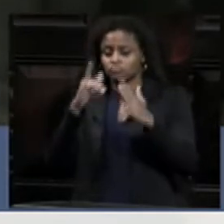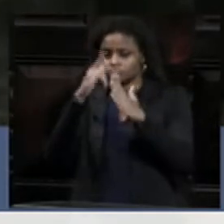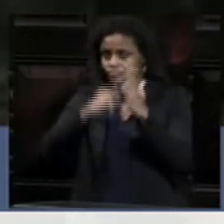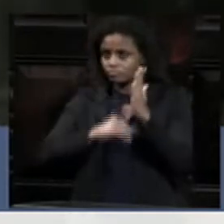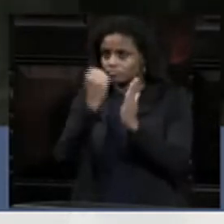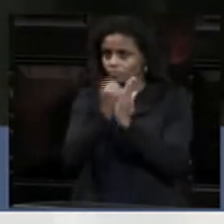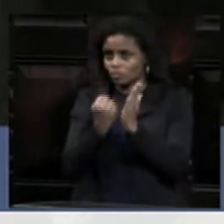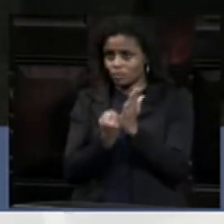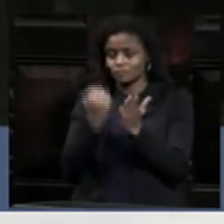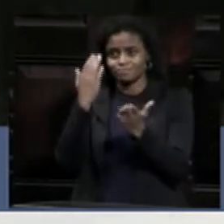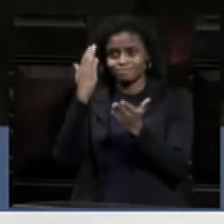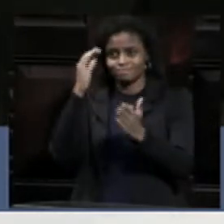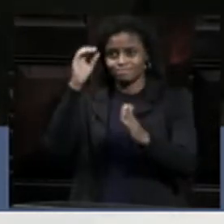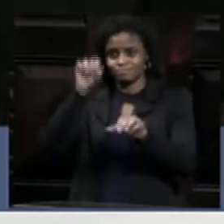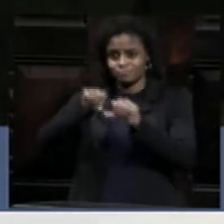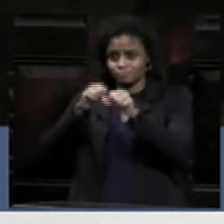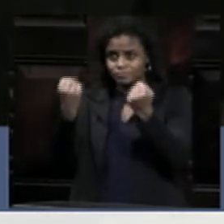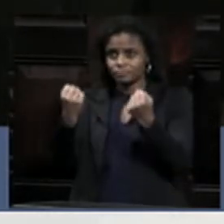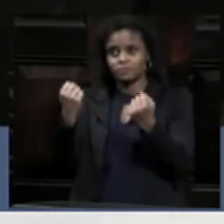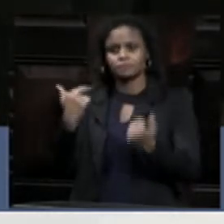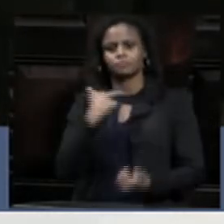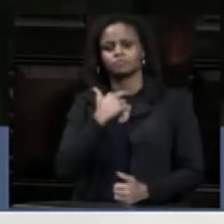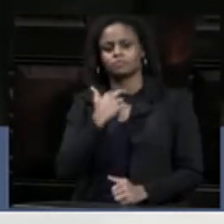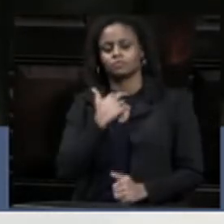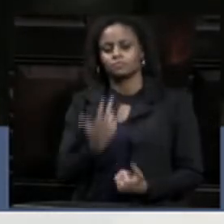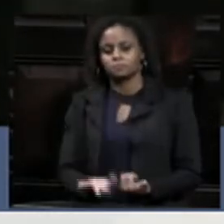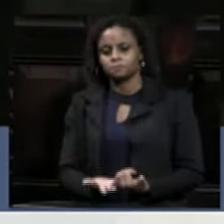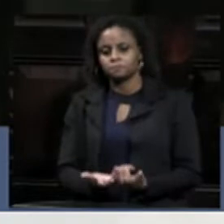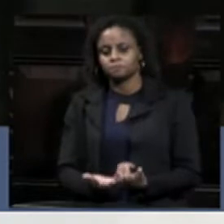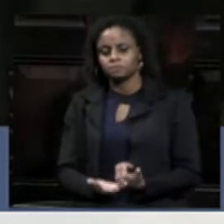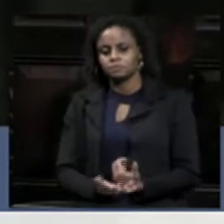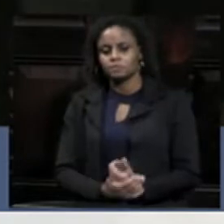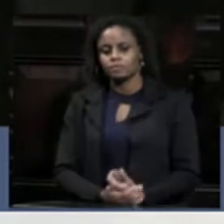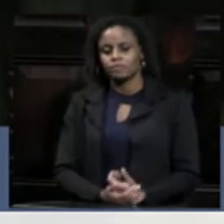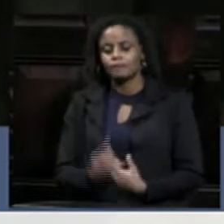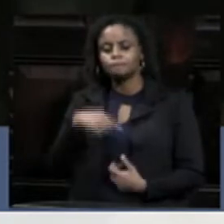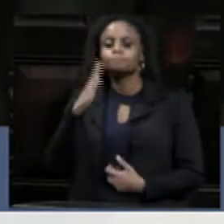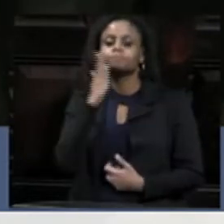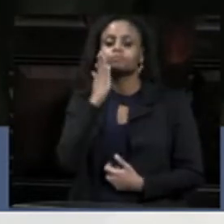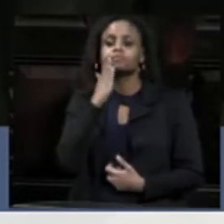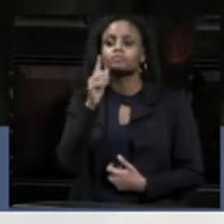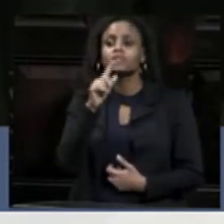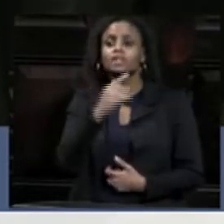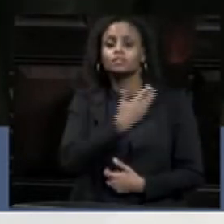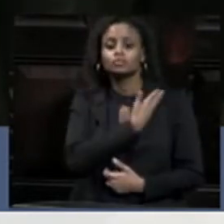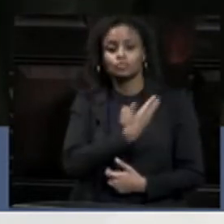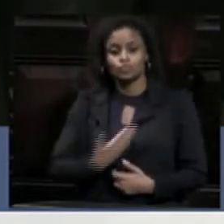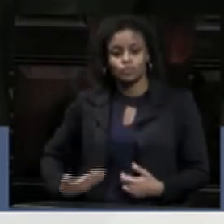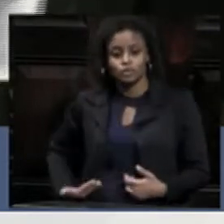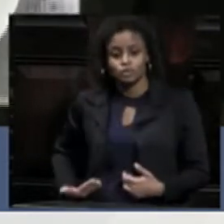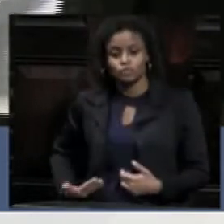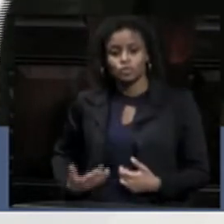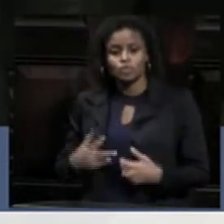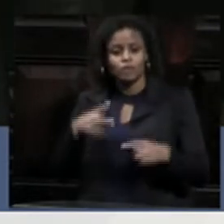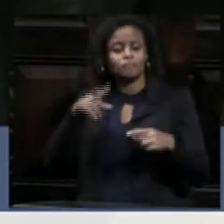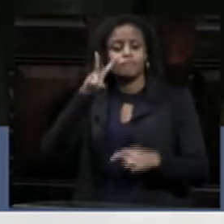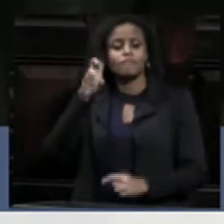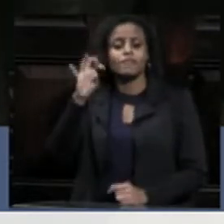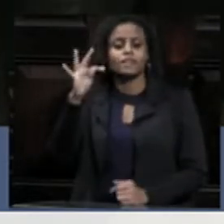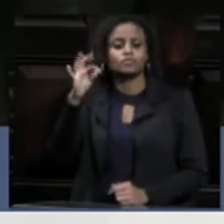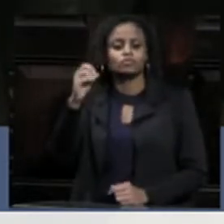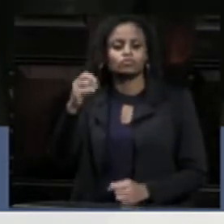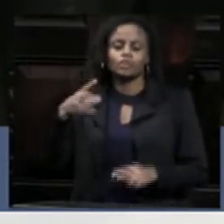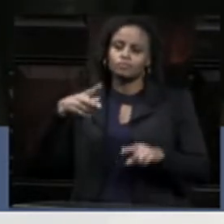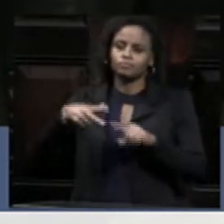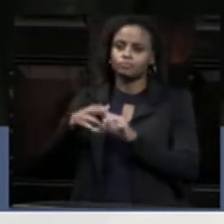vigor. Ah, isso aqui nós estamos invadindo. Nós sabemos seguramente que o governador vai vetar esse projeto. Se